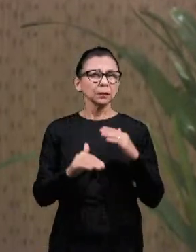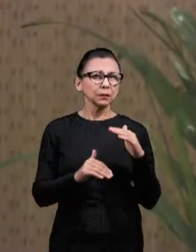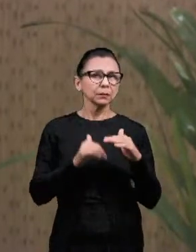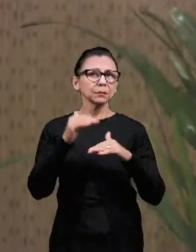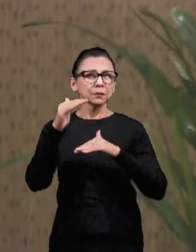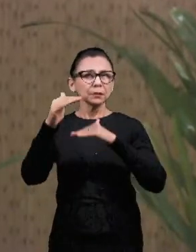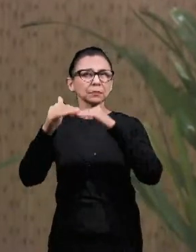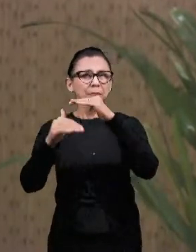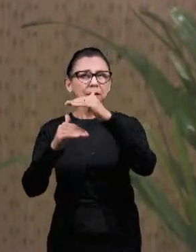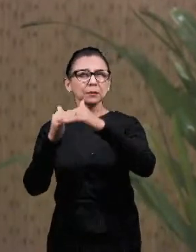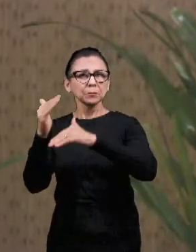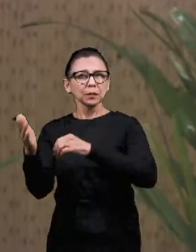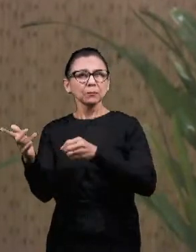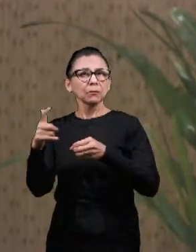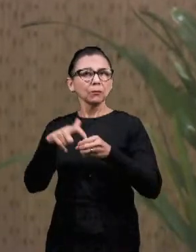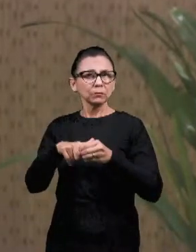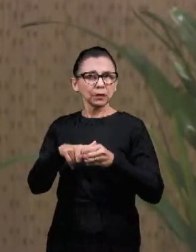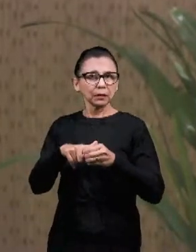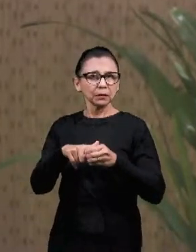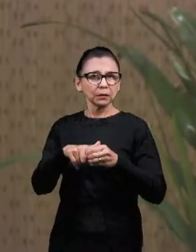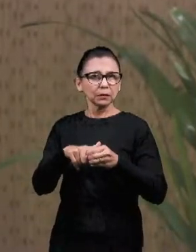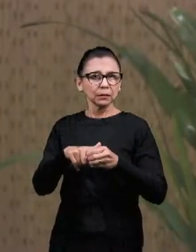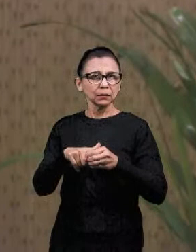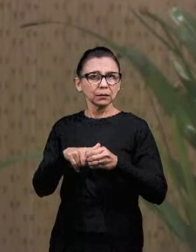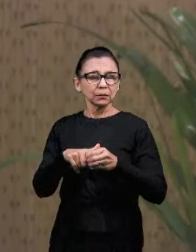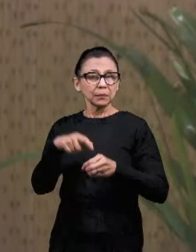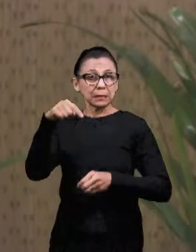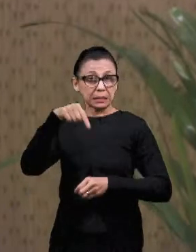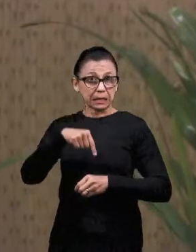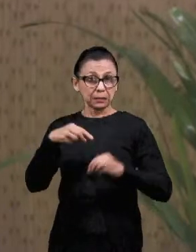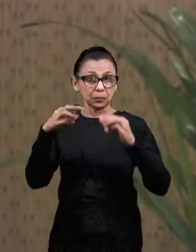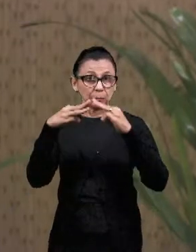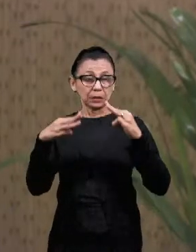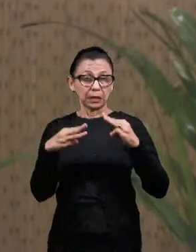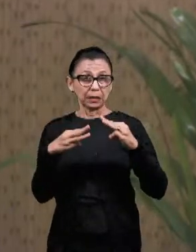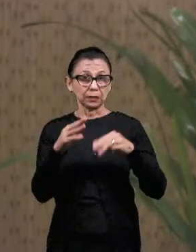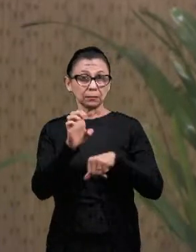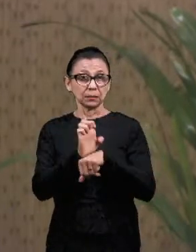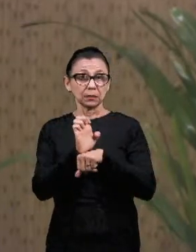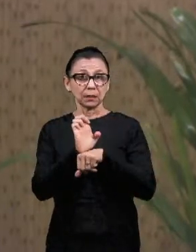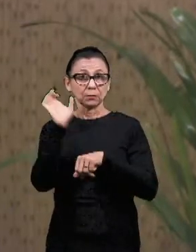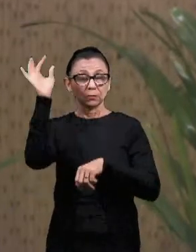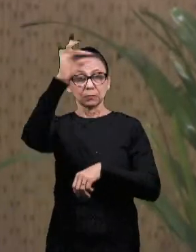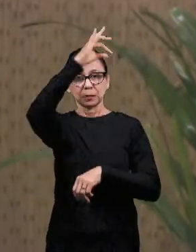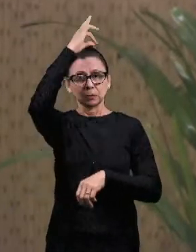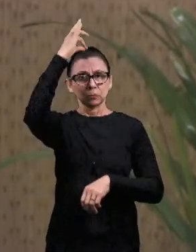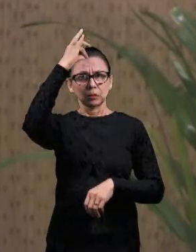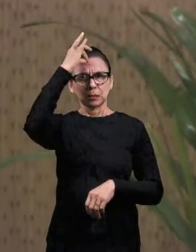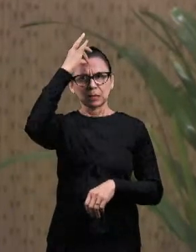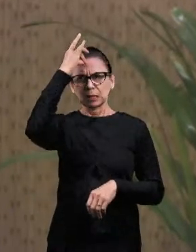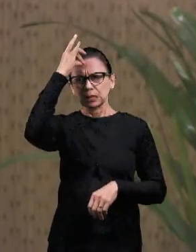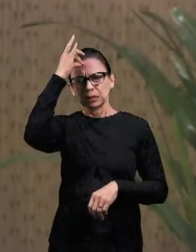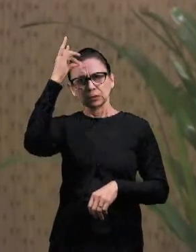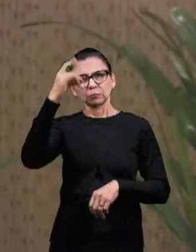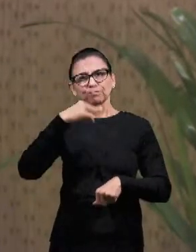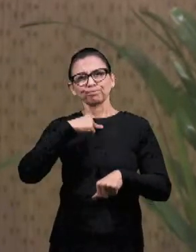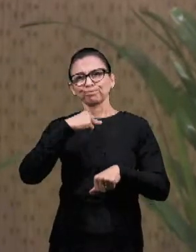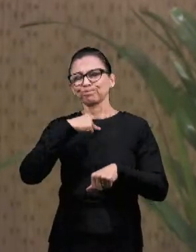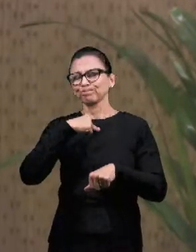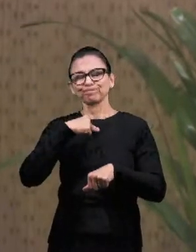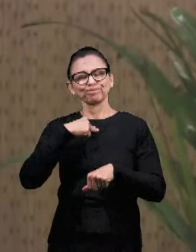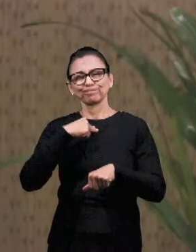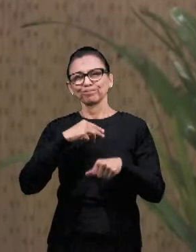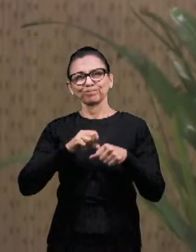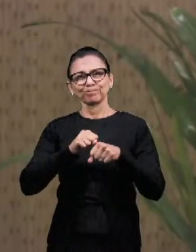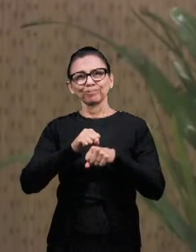os cuidados e tal, mas ainda aqui no Manaim Domingos Martins não estamos podendo fazer os seminários como fazíamos, mas nós